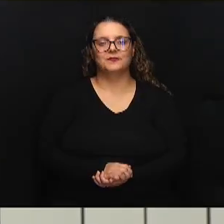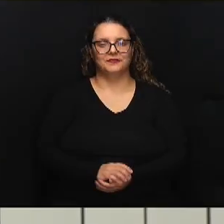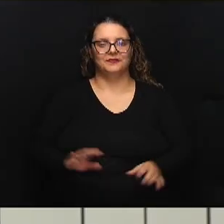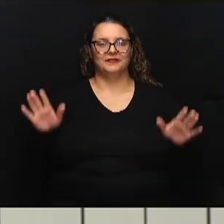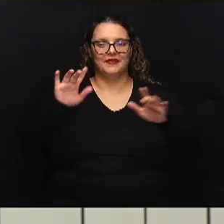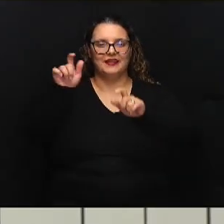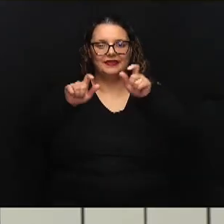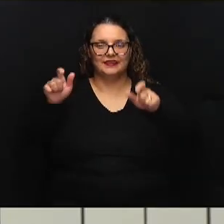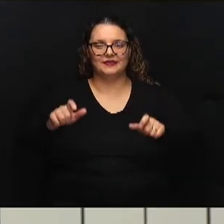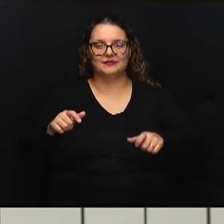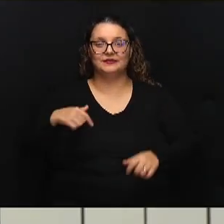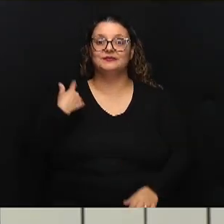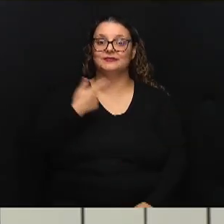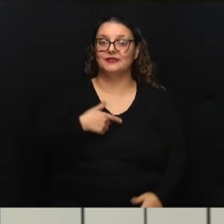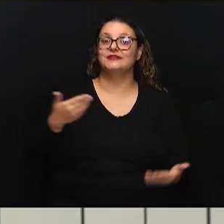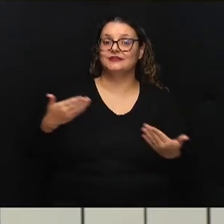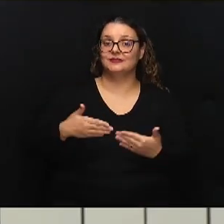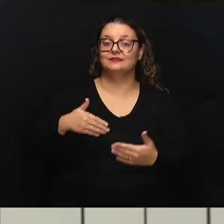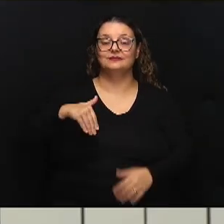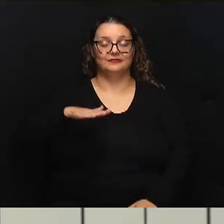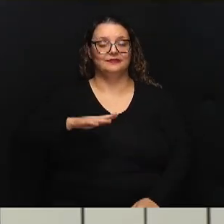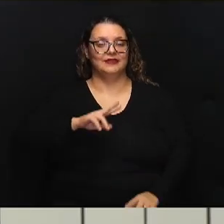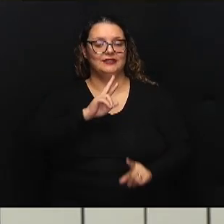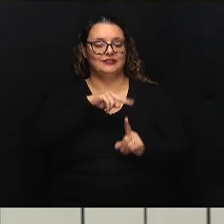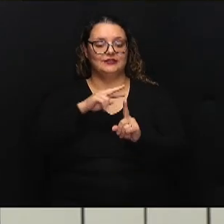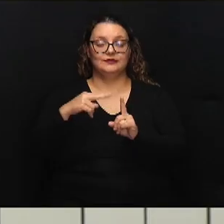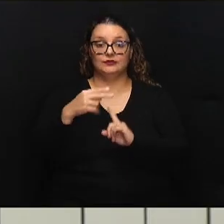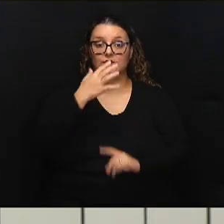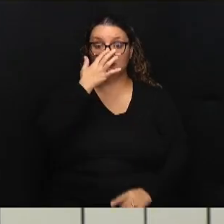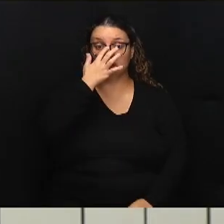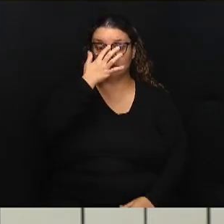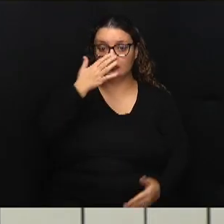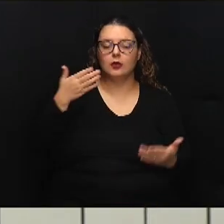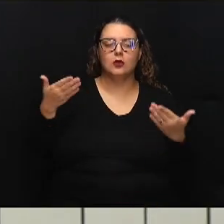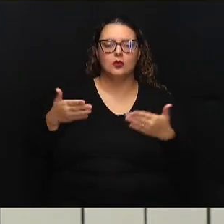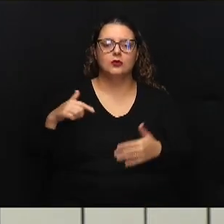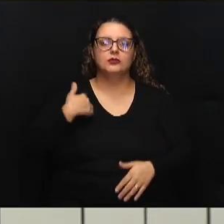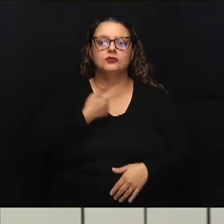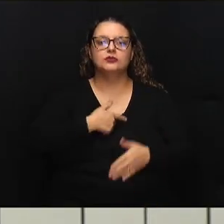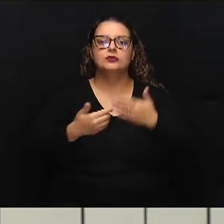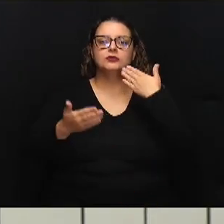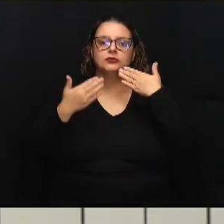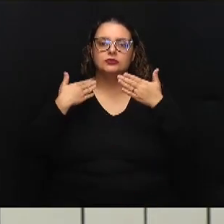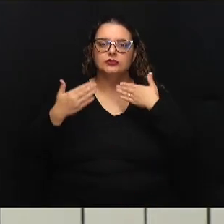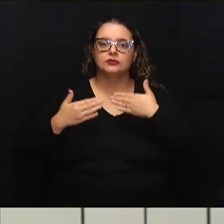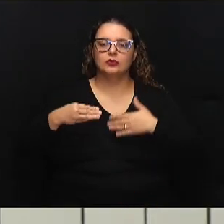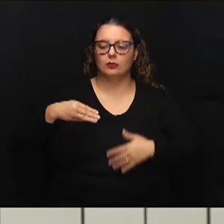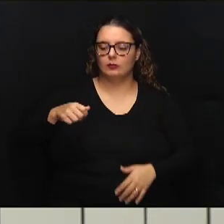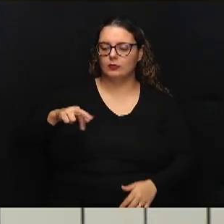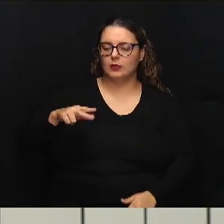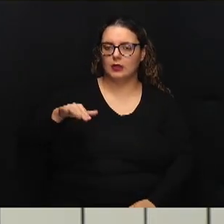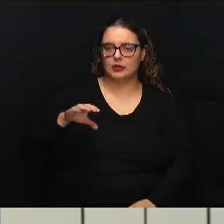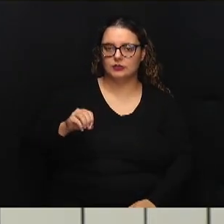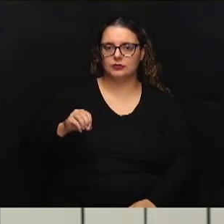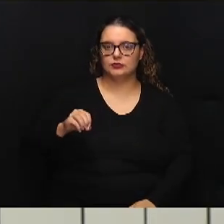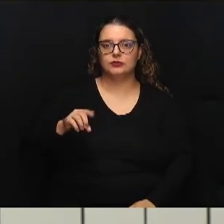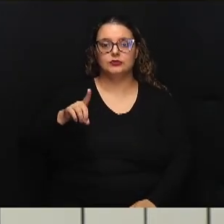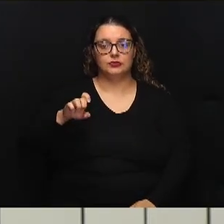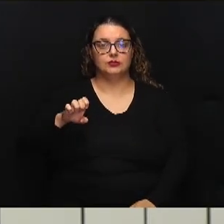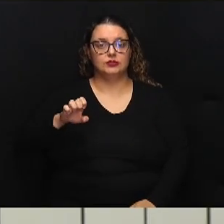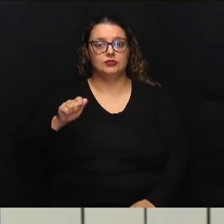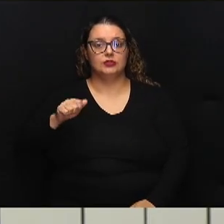Olá, minha gente, estamos no ar com mais um Ponto de Vista. Hoje nós vamos conversar com o Márcio Brasil de Andrade, ele